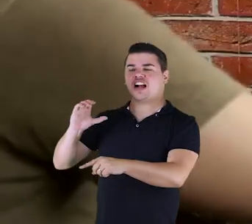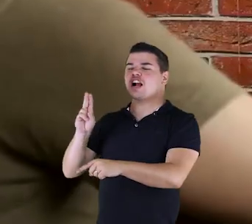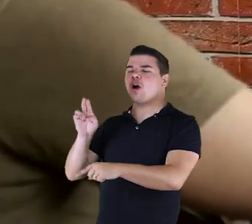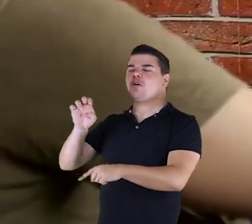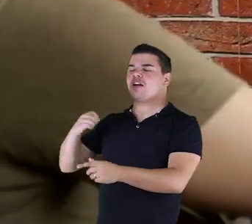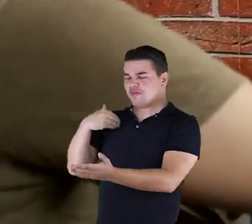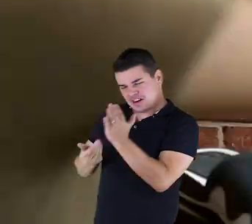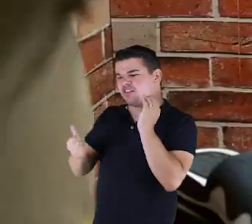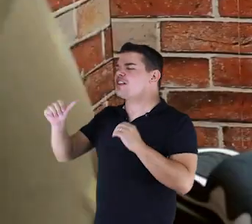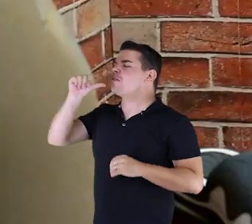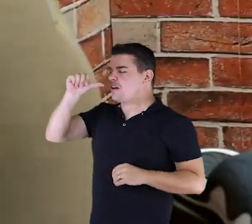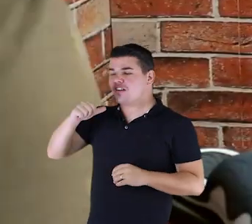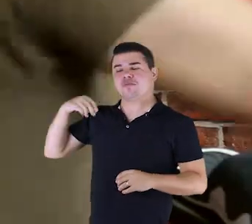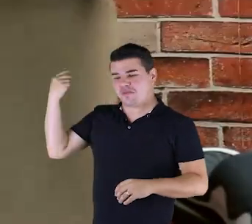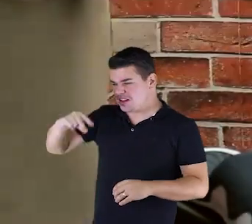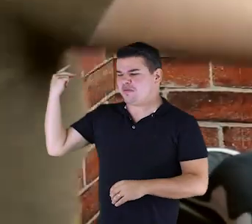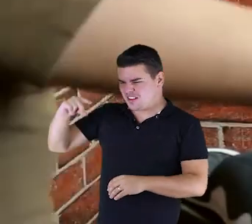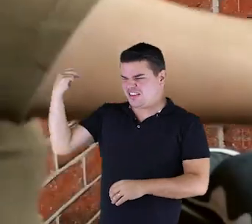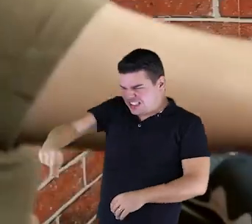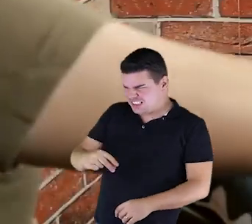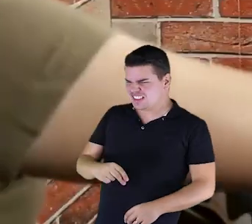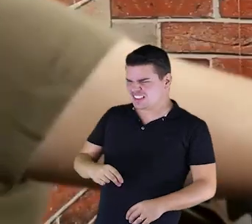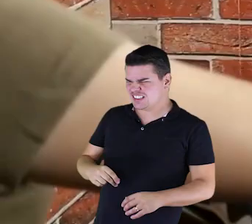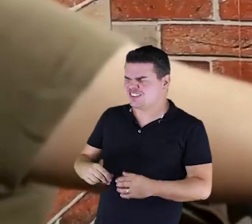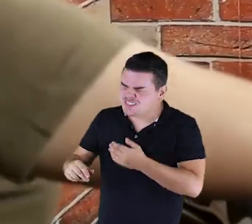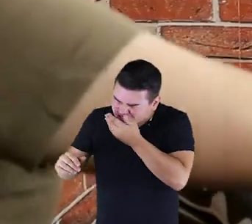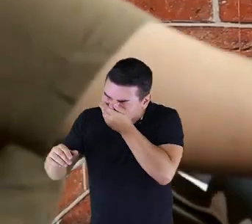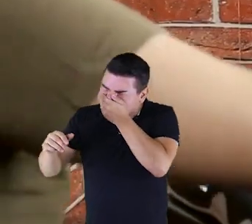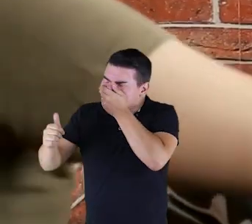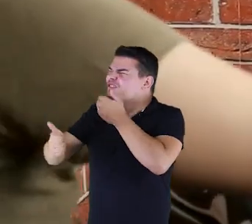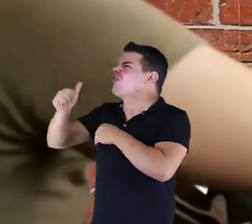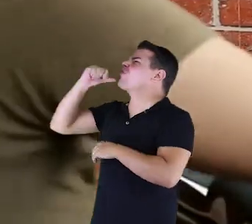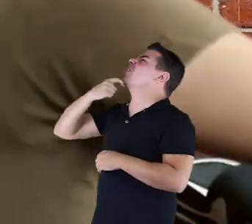vira um copinho de bebida na boca e Cid bate na mão dele com um chinelo.